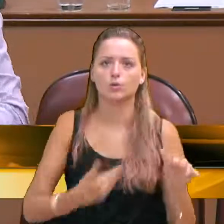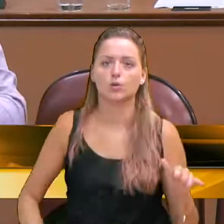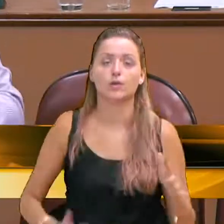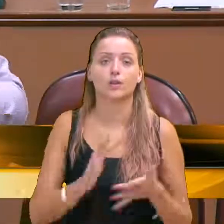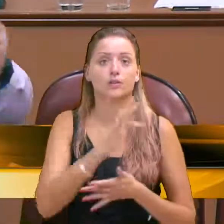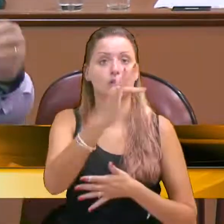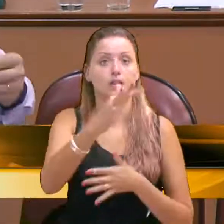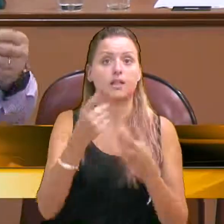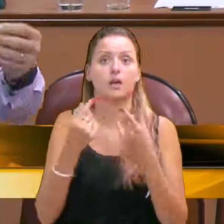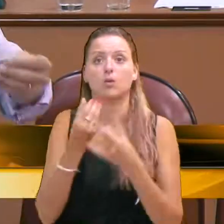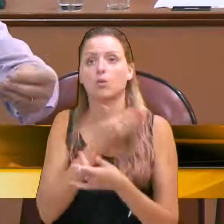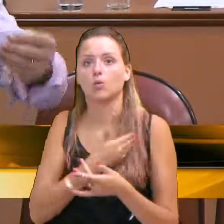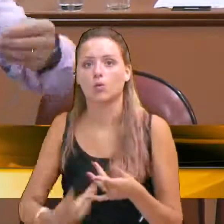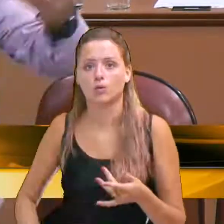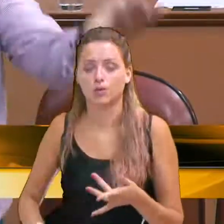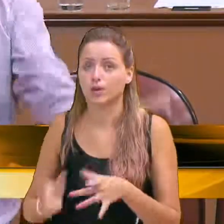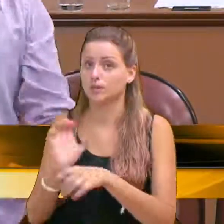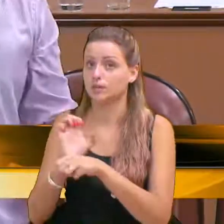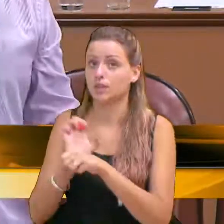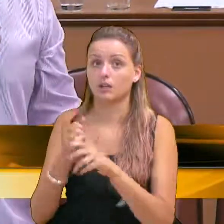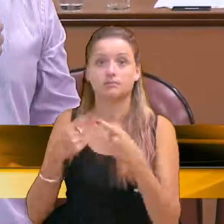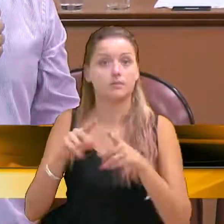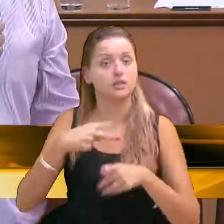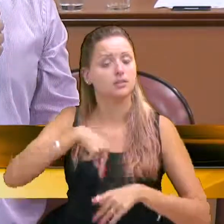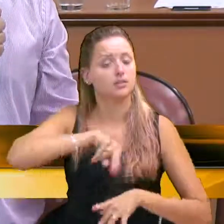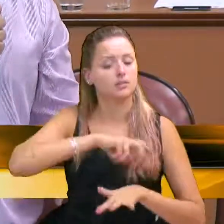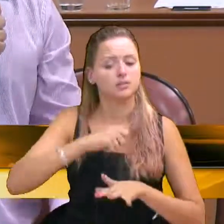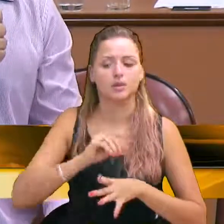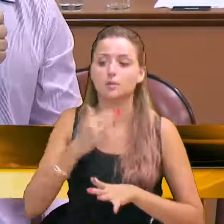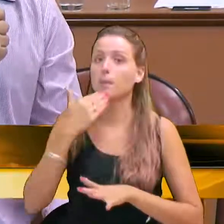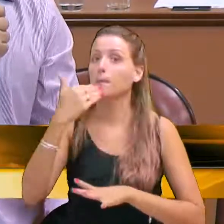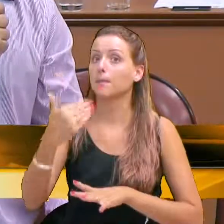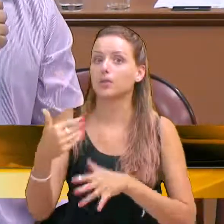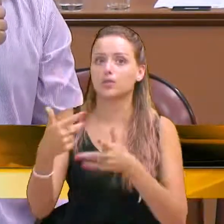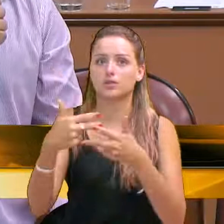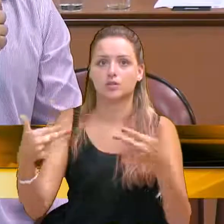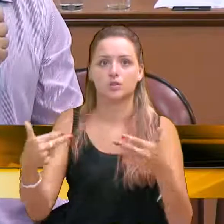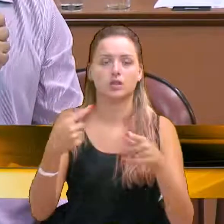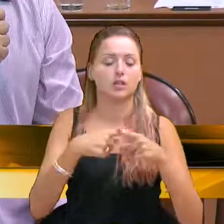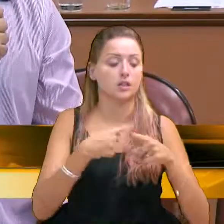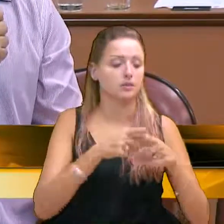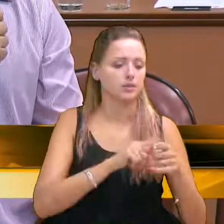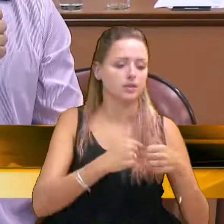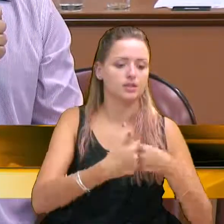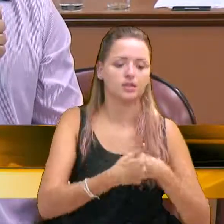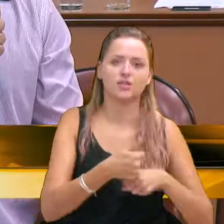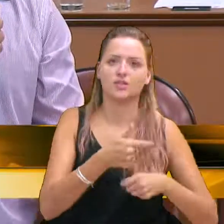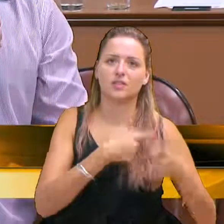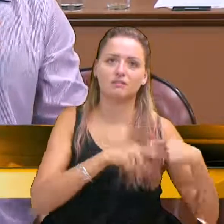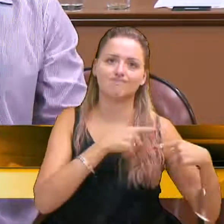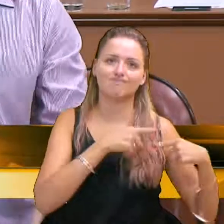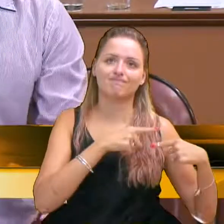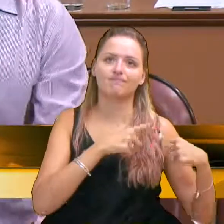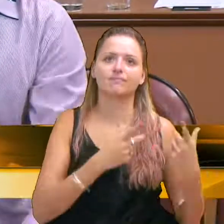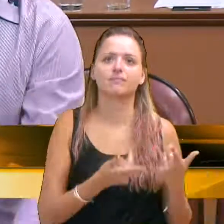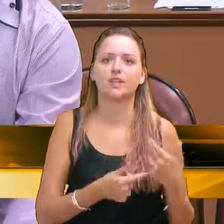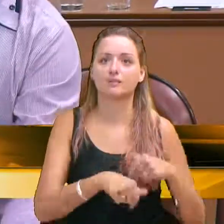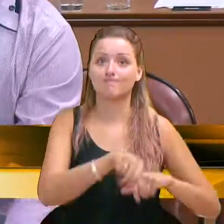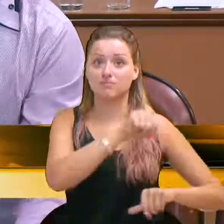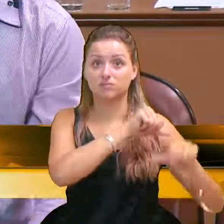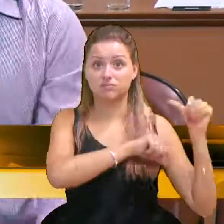estaduais, a gente tem que ir até eles, senão o nosso município vai ficar muito para trás.